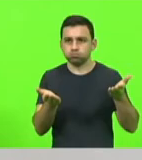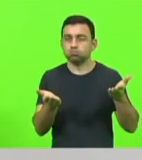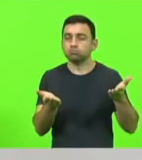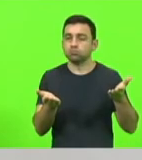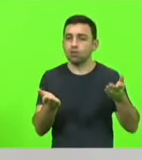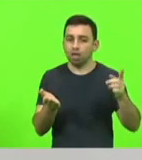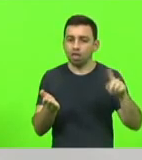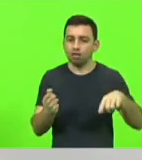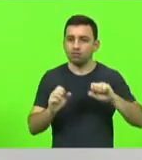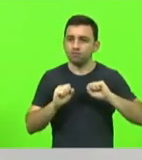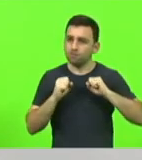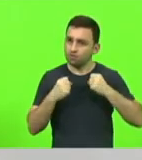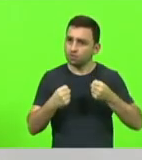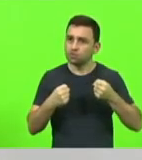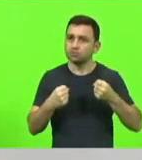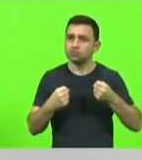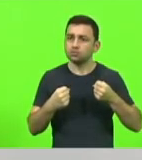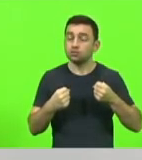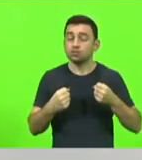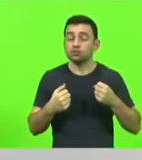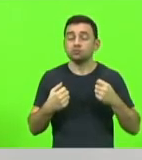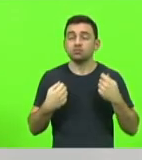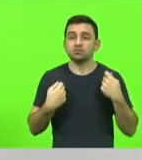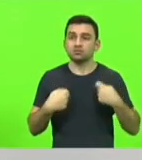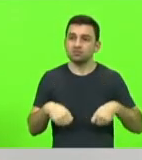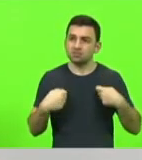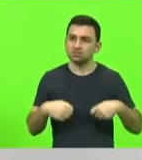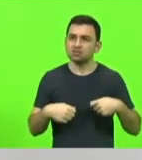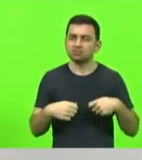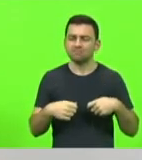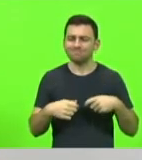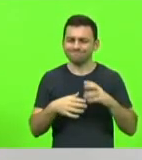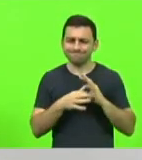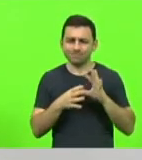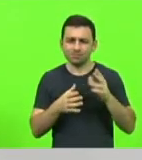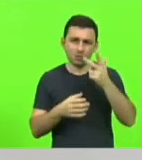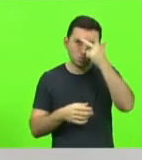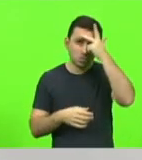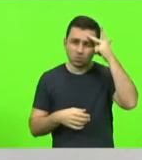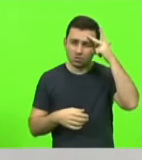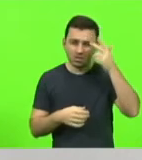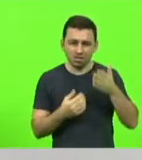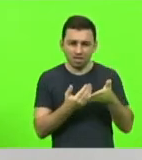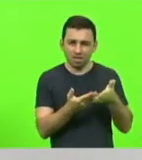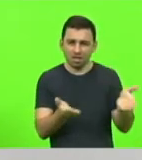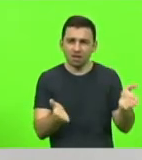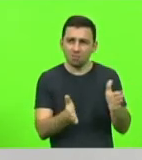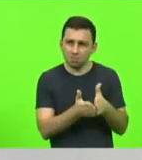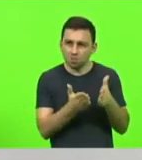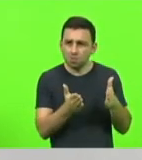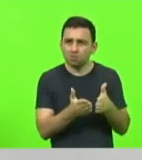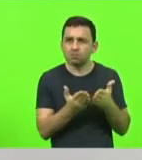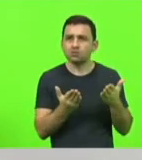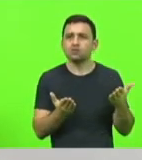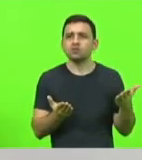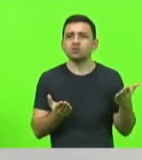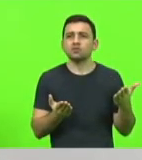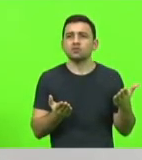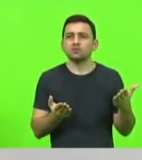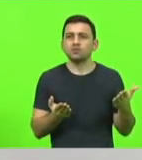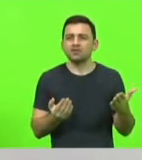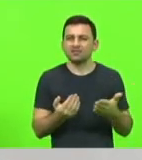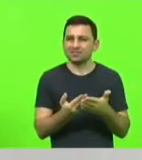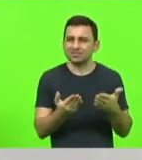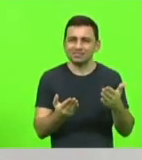menos permitir que pessoas com menos poder aquisitivo, com menos